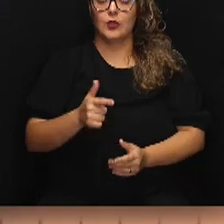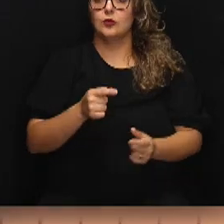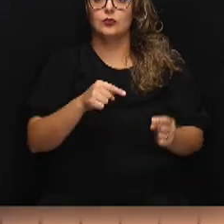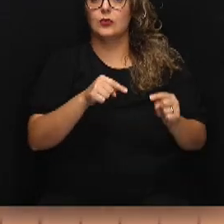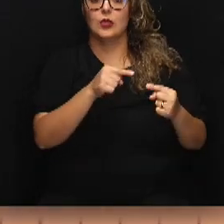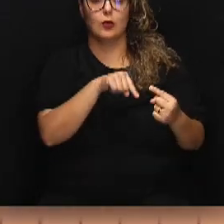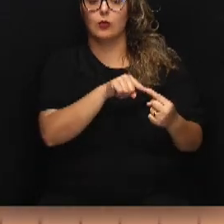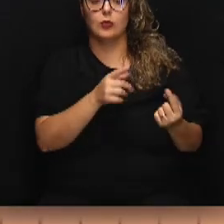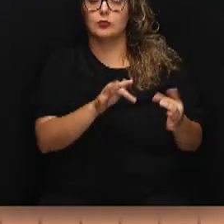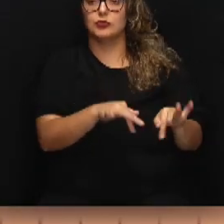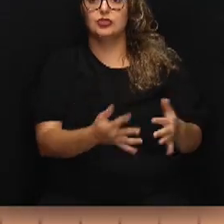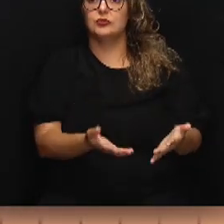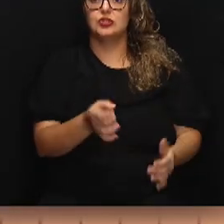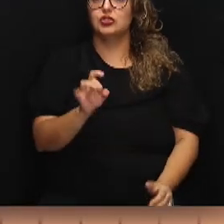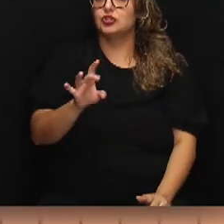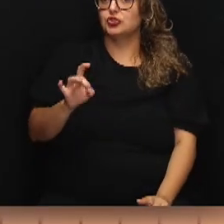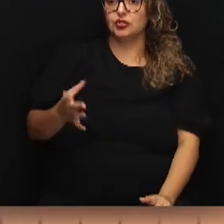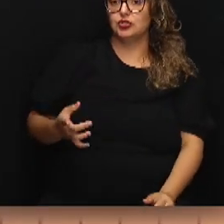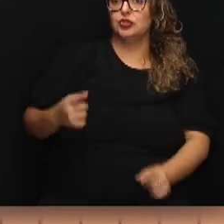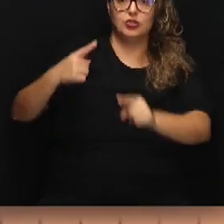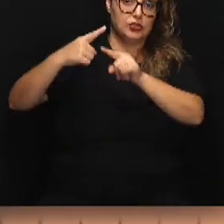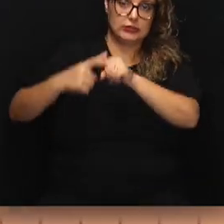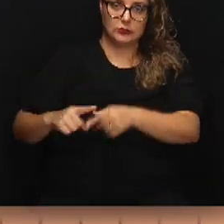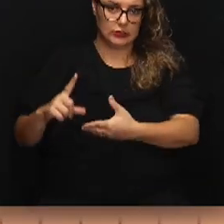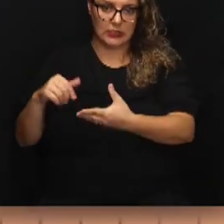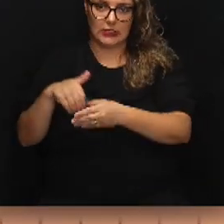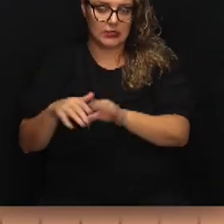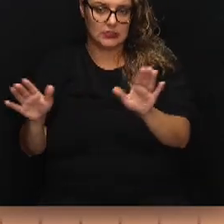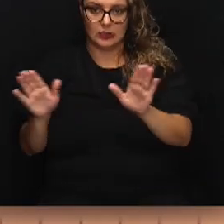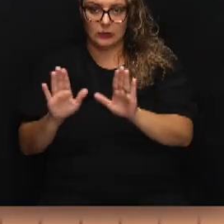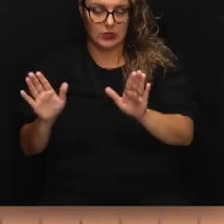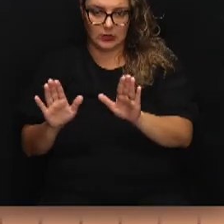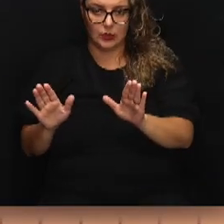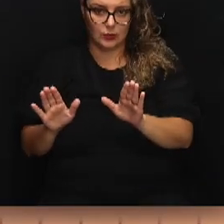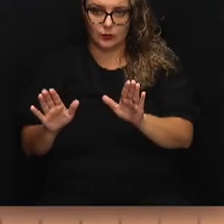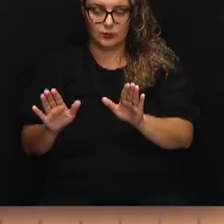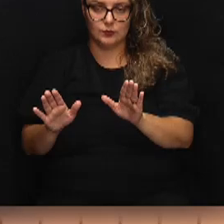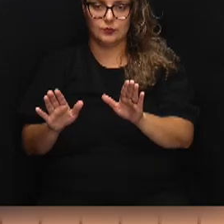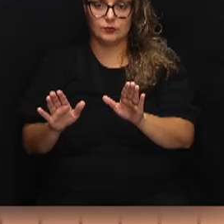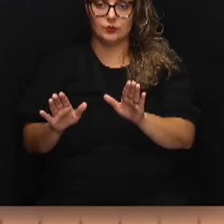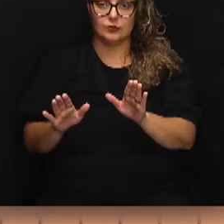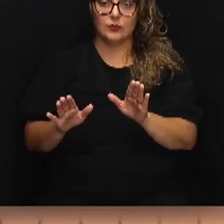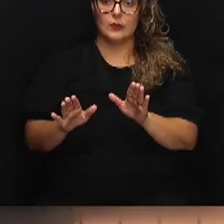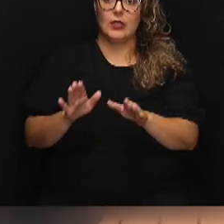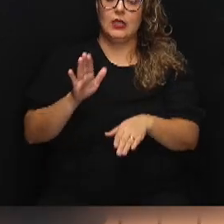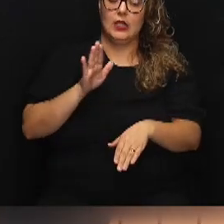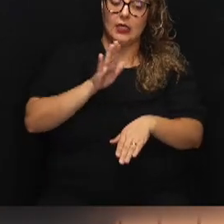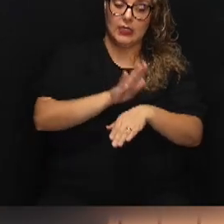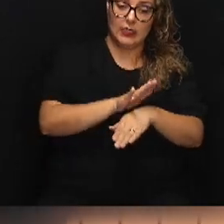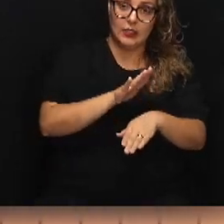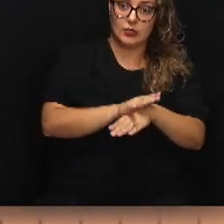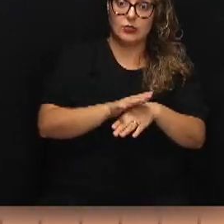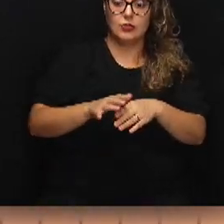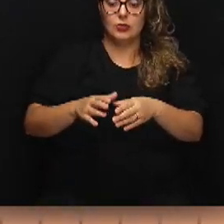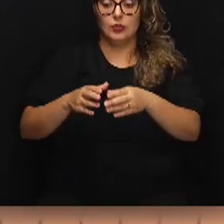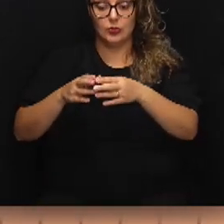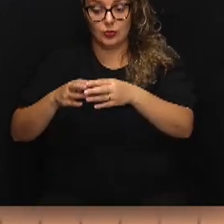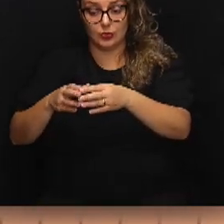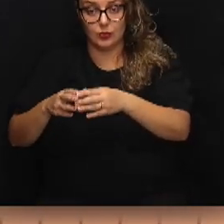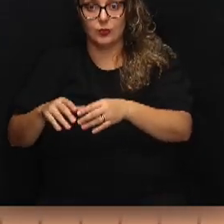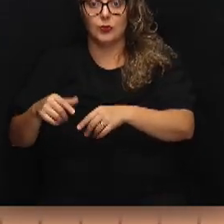finalidade apenas disputar a eleição. Ele orienta, convive com os